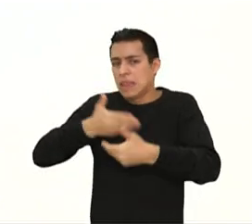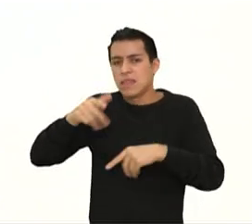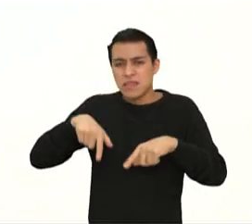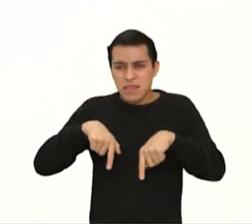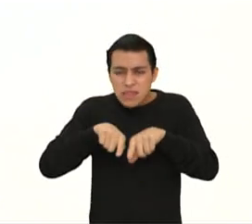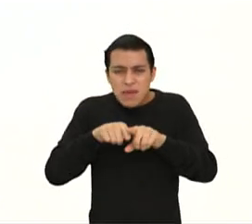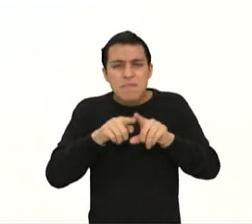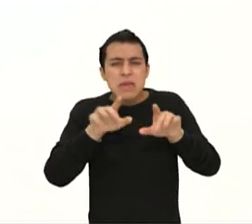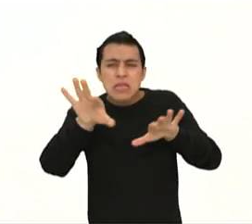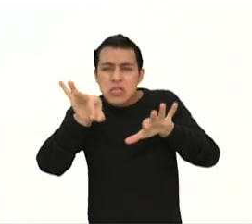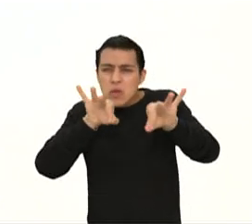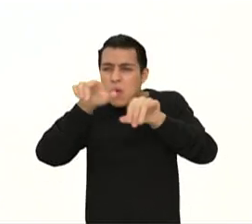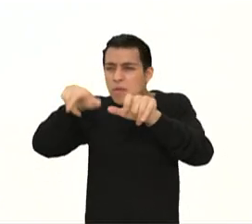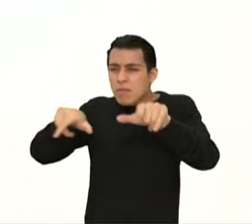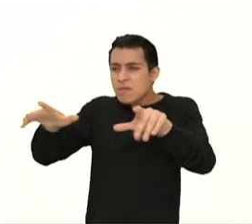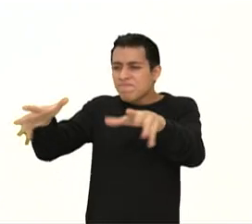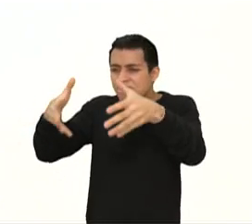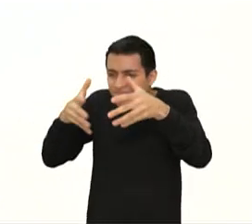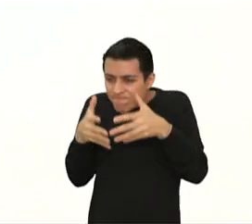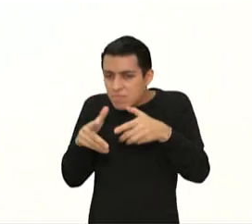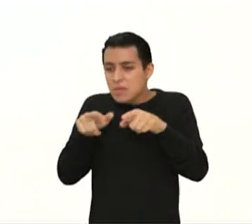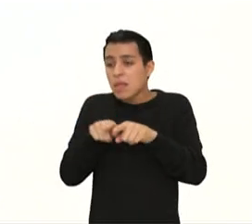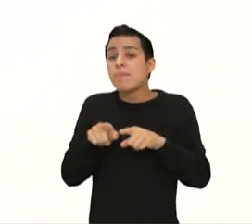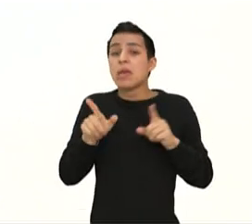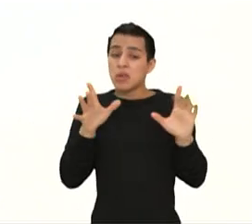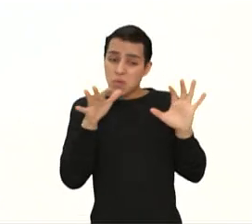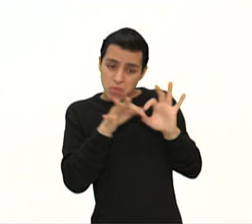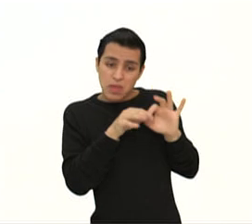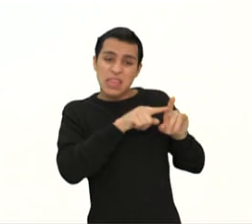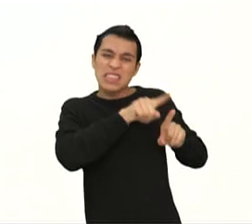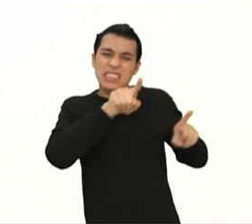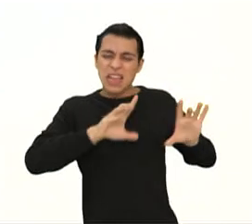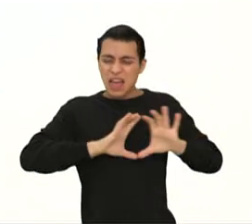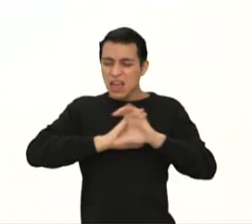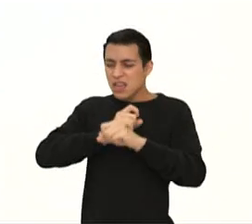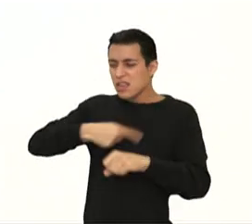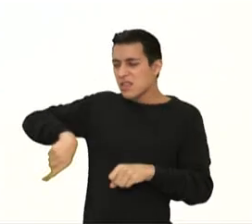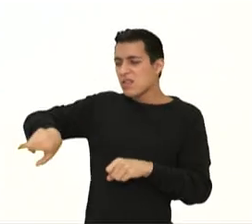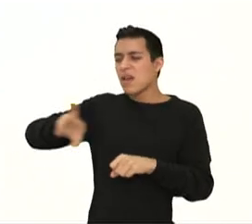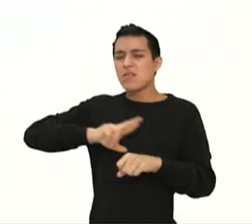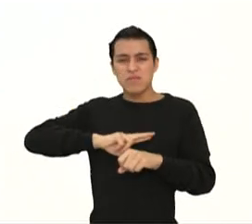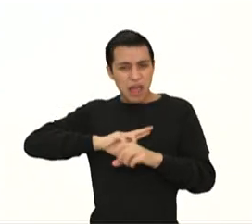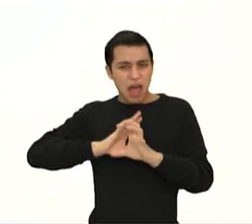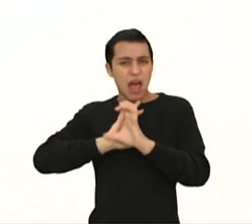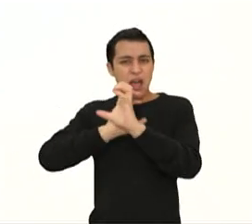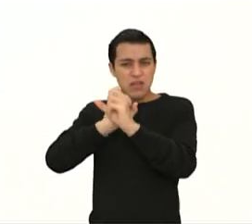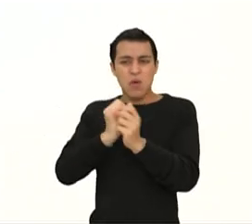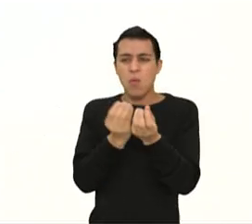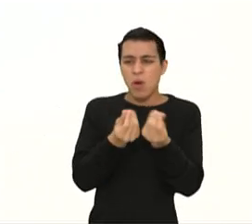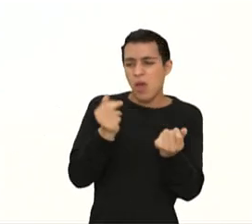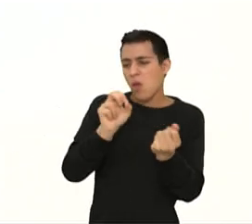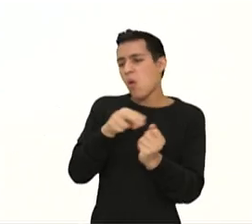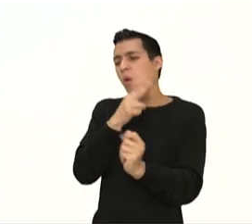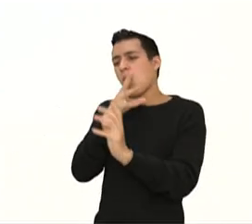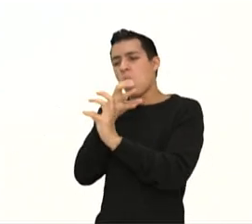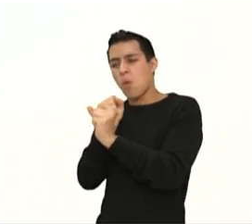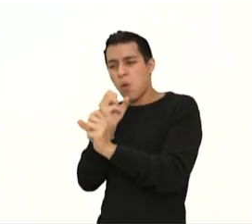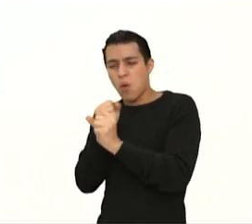dos entrevistados, validade estatística dos resultados quantitativos ou